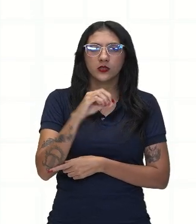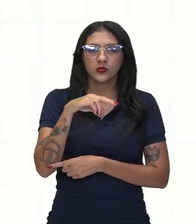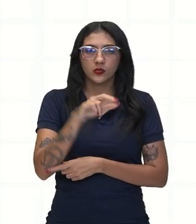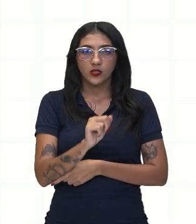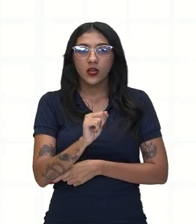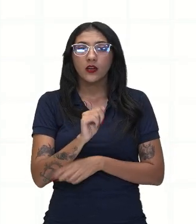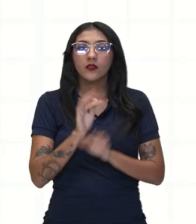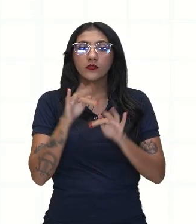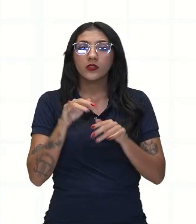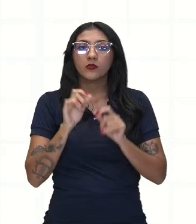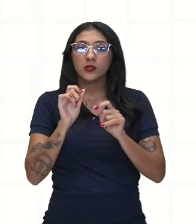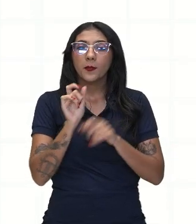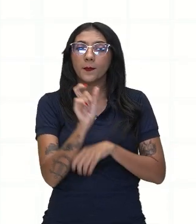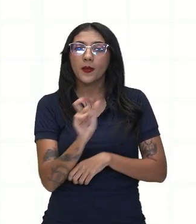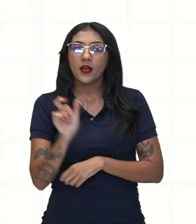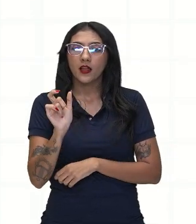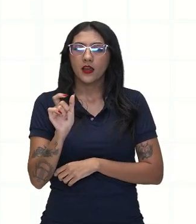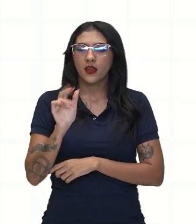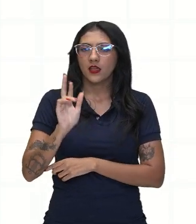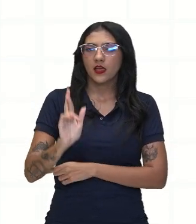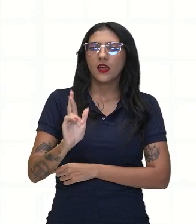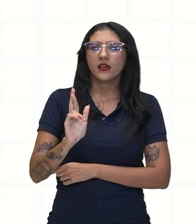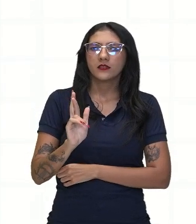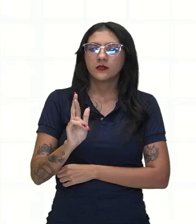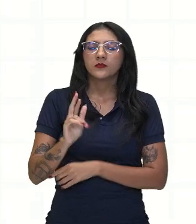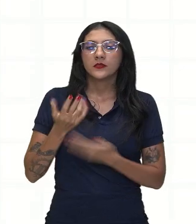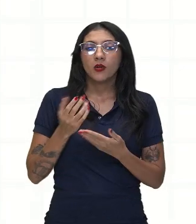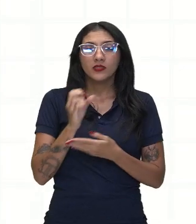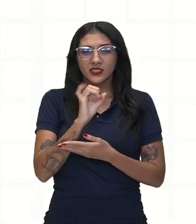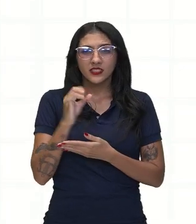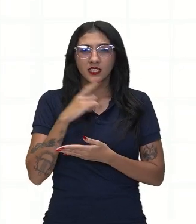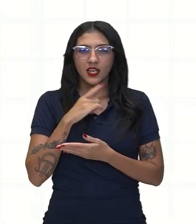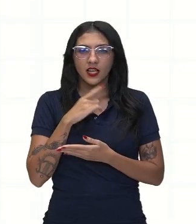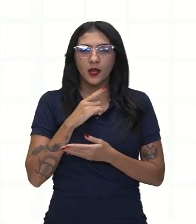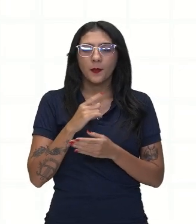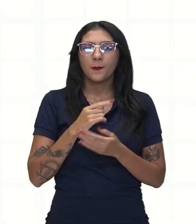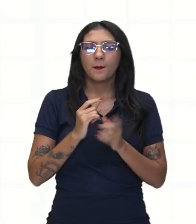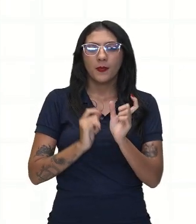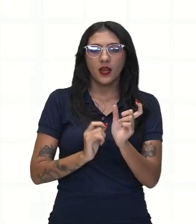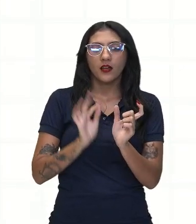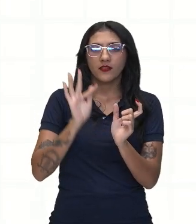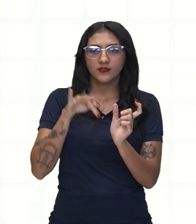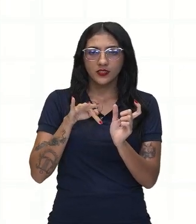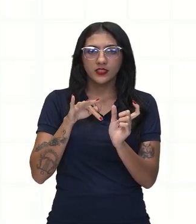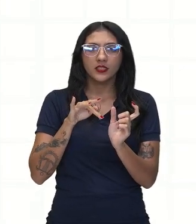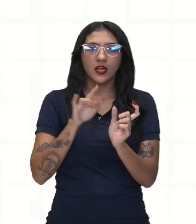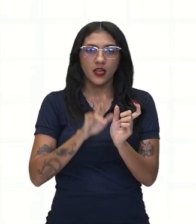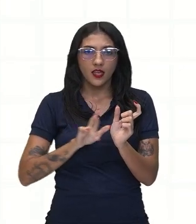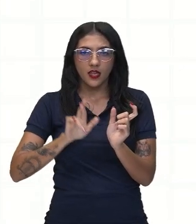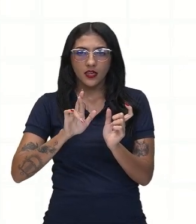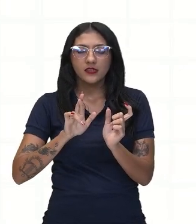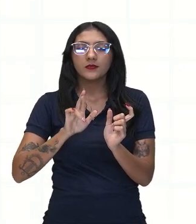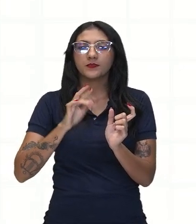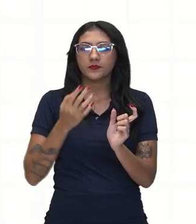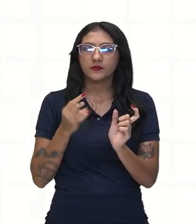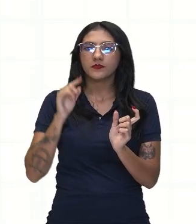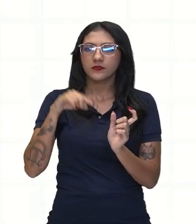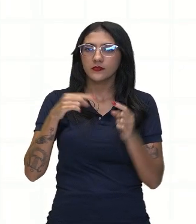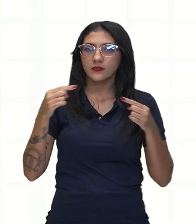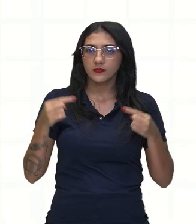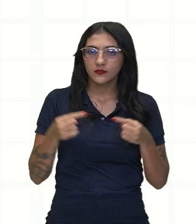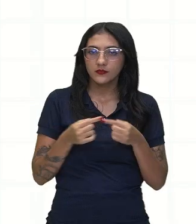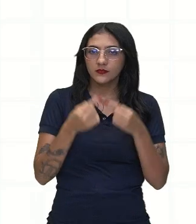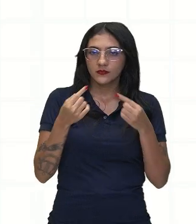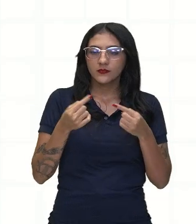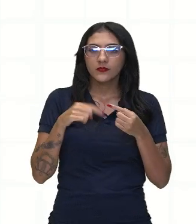Em R. Logo, se ela é uma paroxítona terminada em R, é o que me diz a regra, a paroxítona, que é a